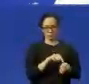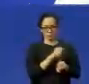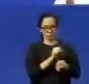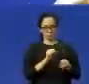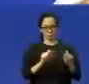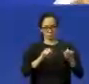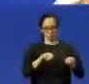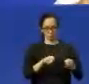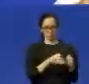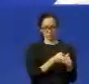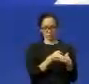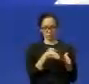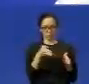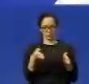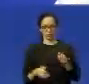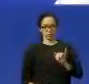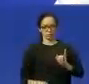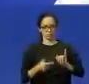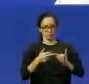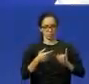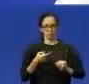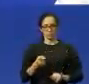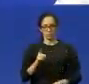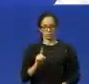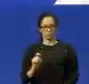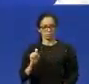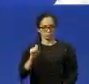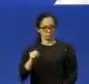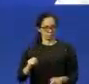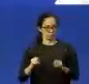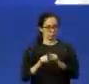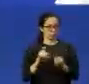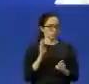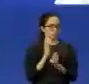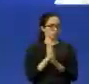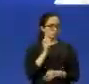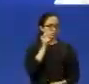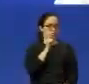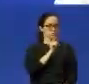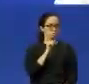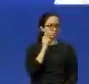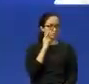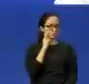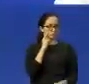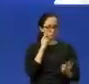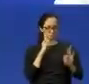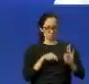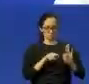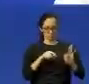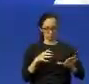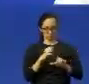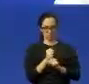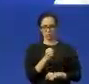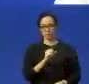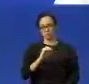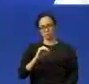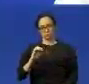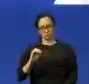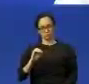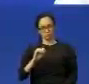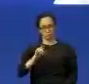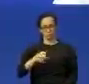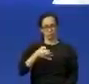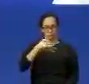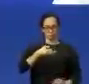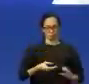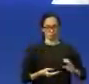interferência destrutiva para I igual a 1, e imediatamente nós encontramos a frequência que seria de 800 Hz. Alternativa